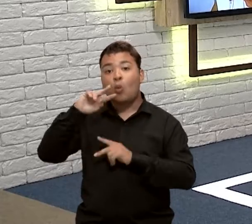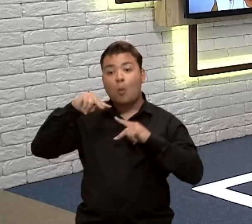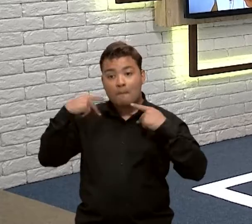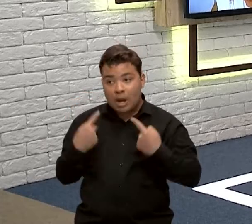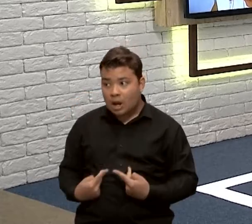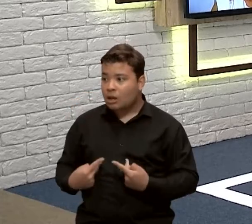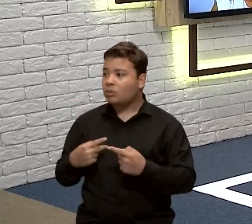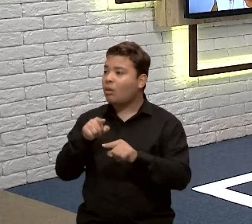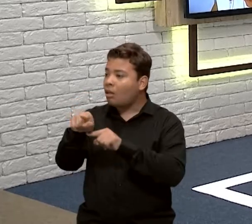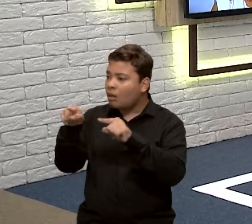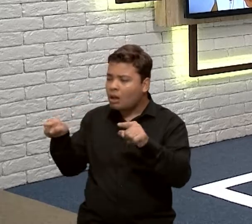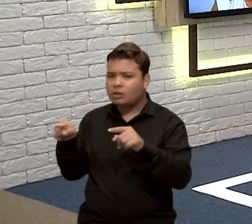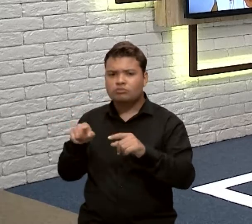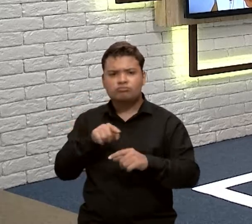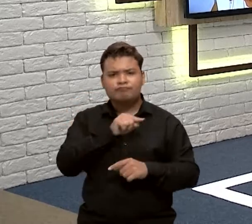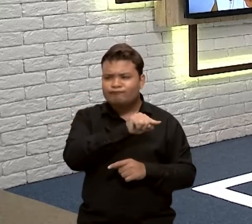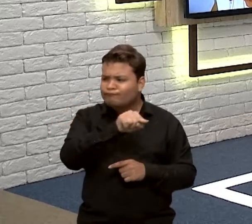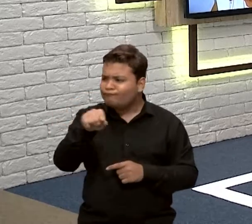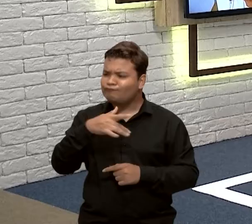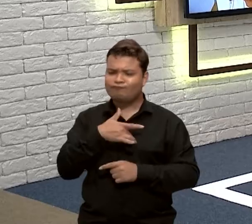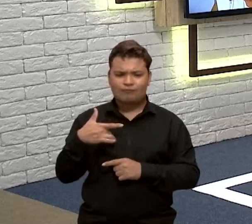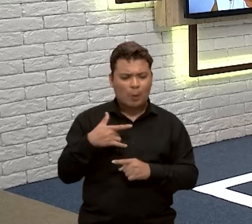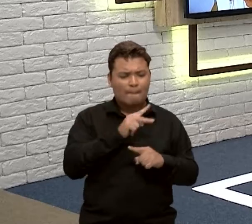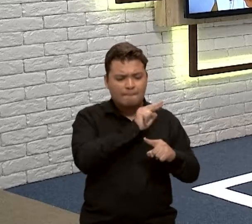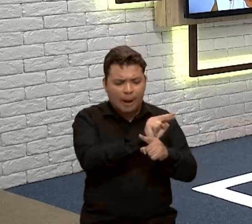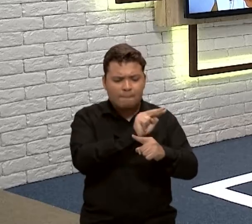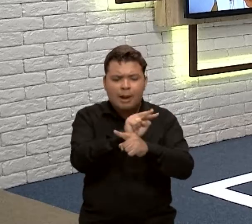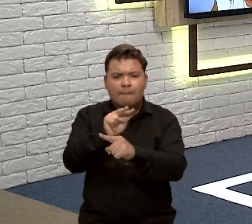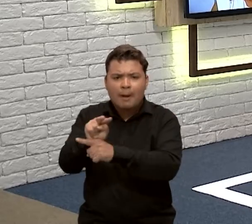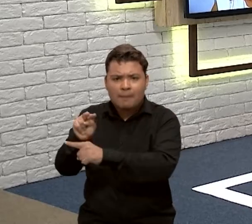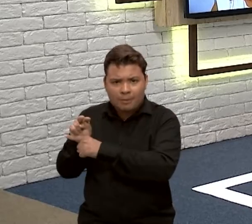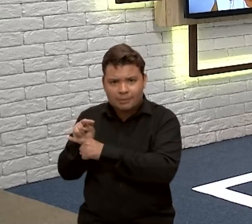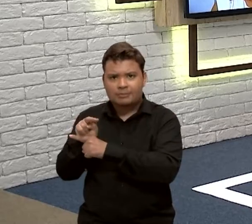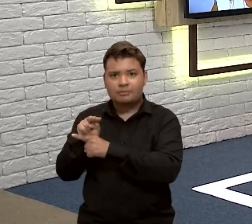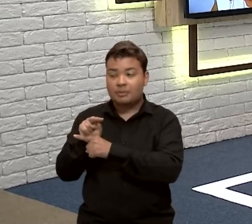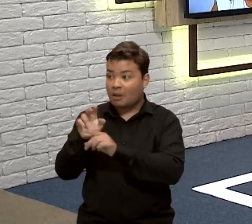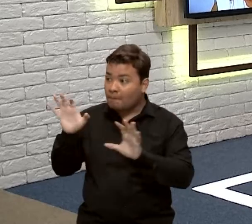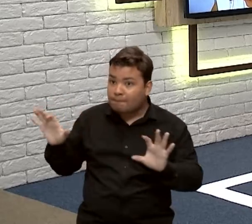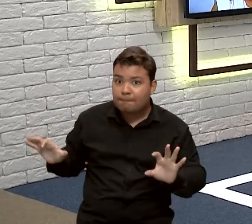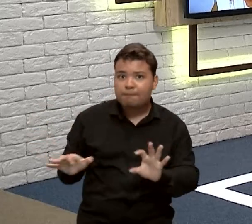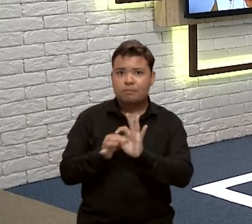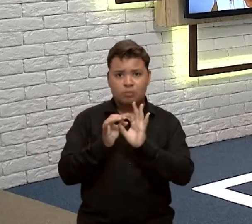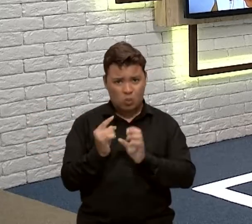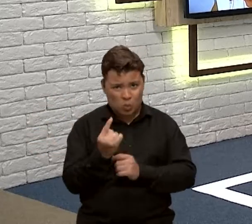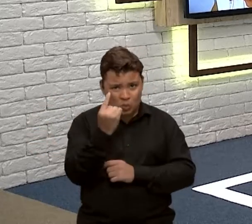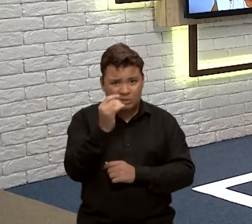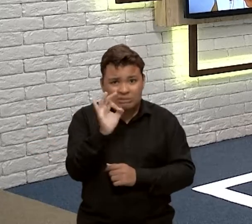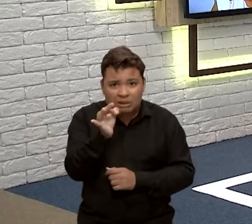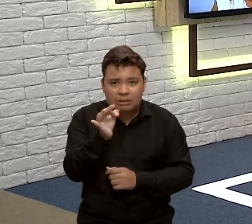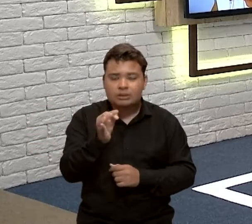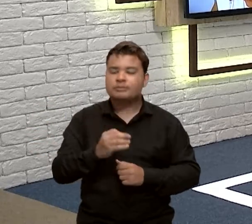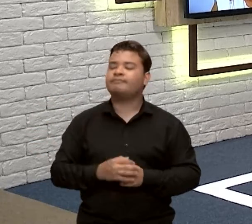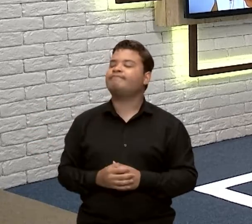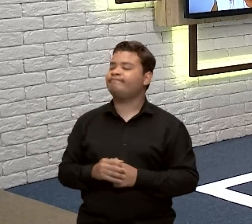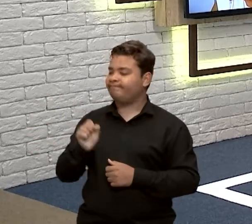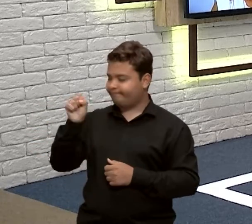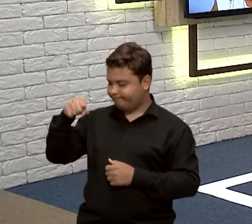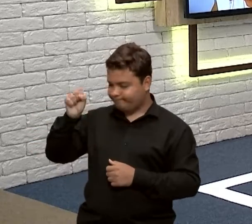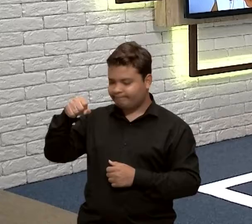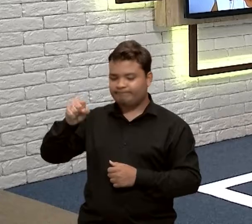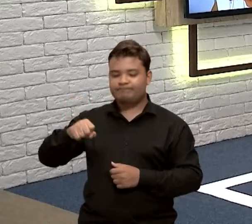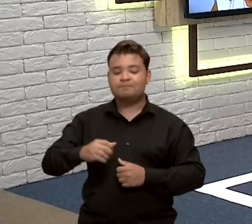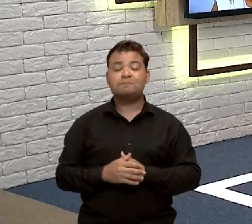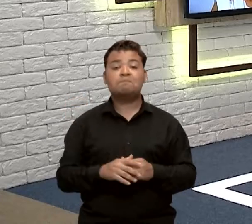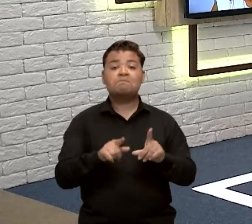casas. A saúde de todos precisa ser pensada de maneira conjunta, né? Exatamente. E outra coisa importante da